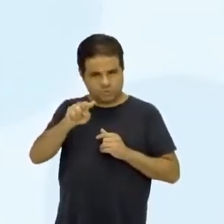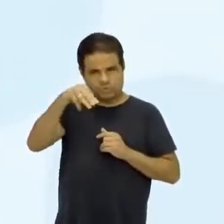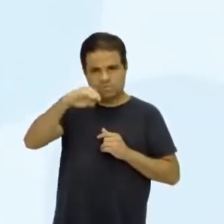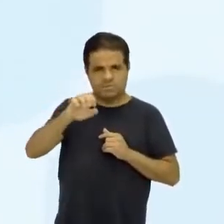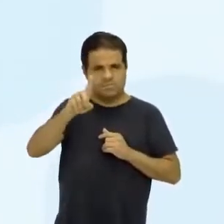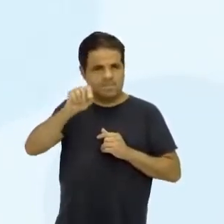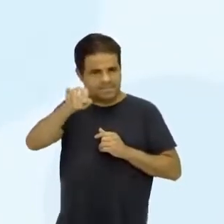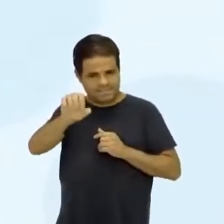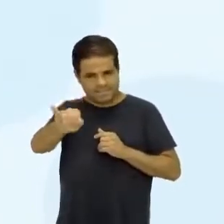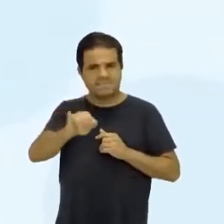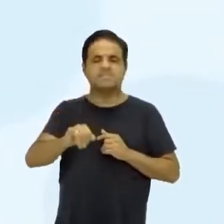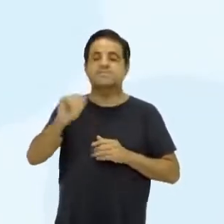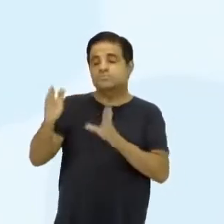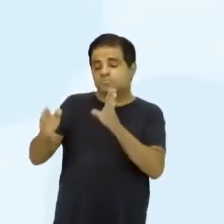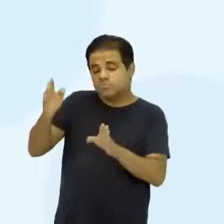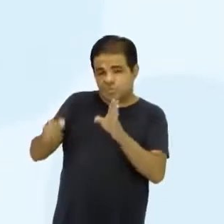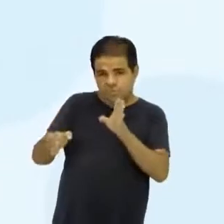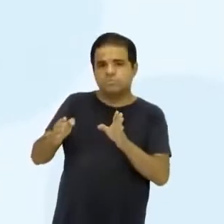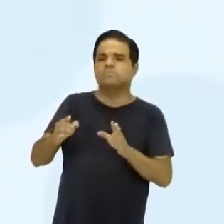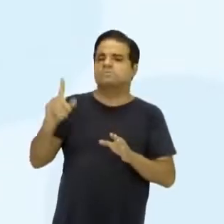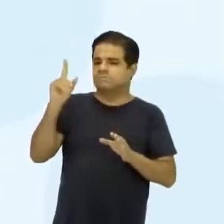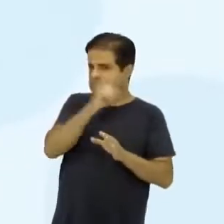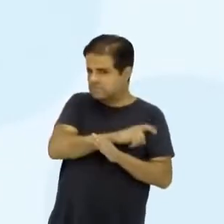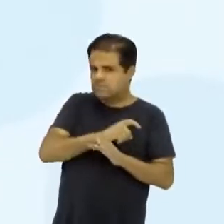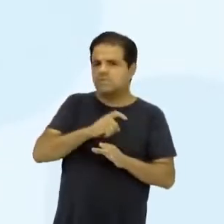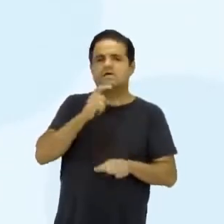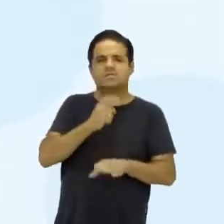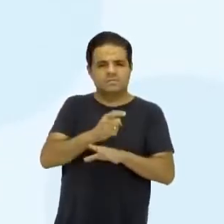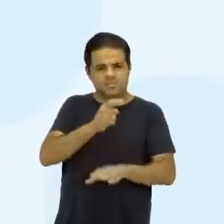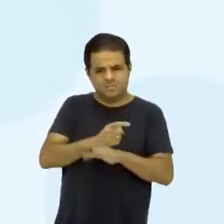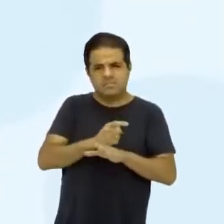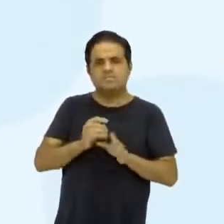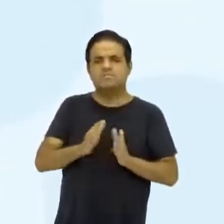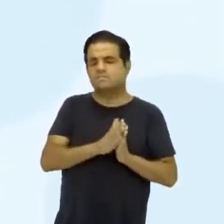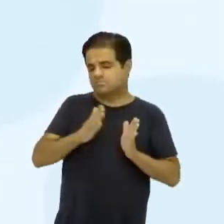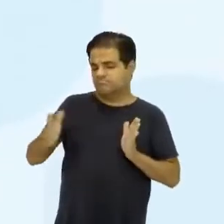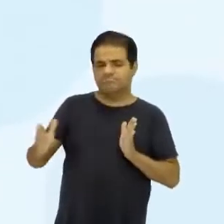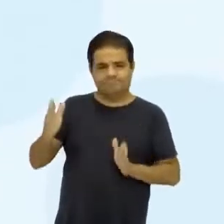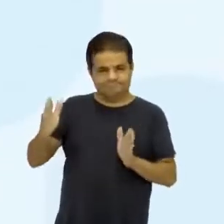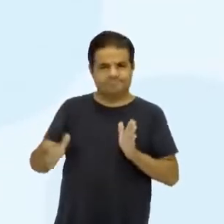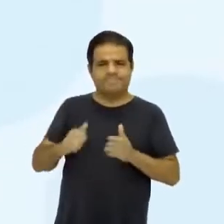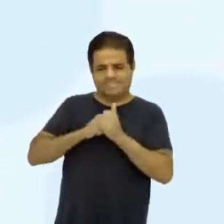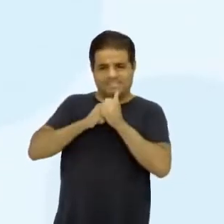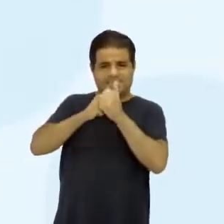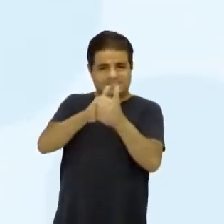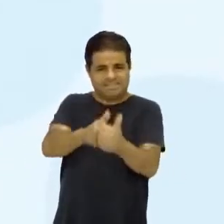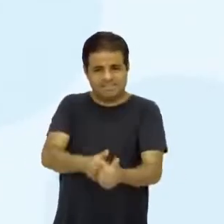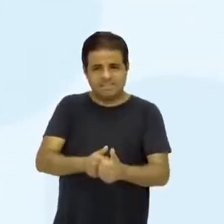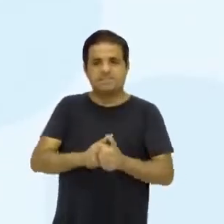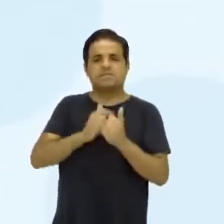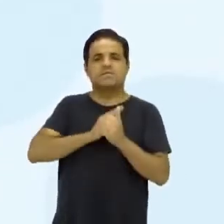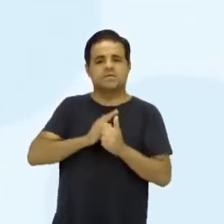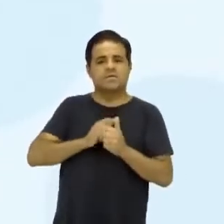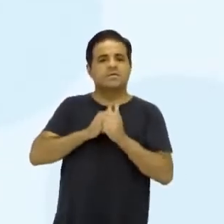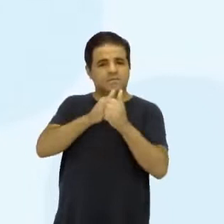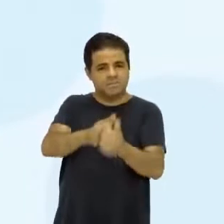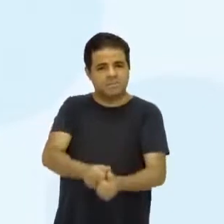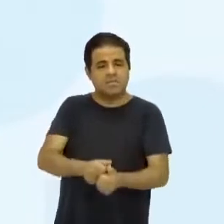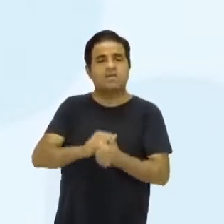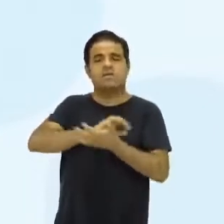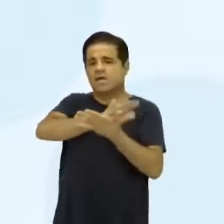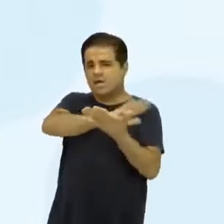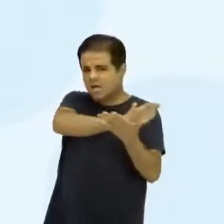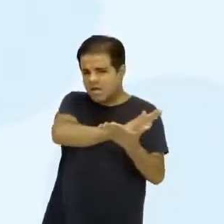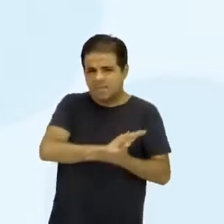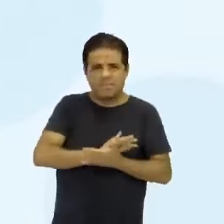considerar aí de um período linha dura, onde a gente tem uma ampla perseguição. A gente tem um AI-5 que vai acabar